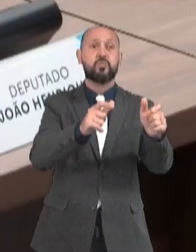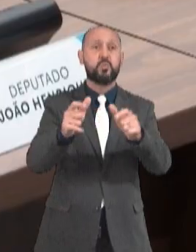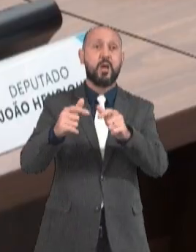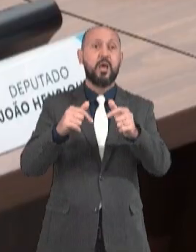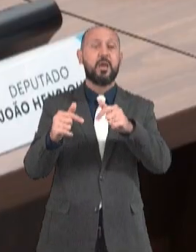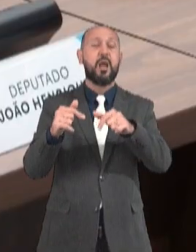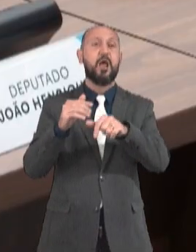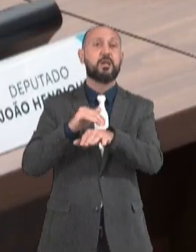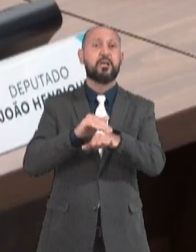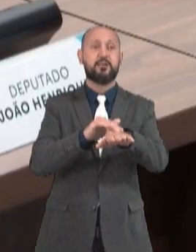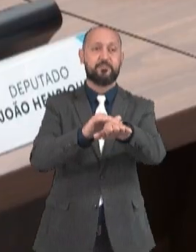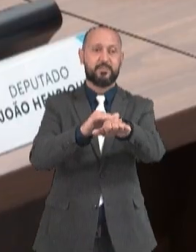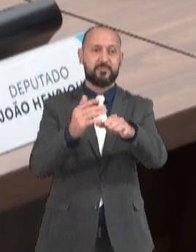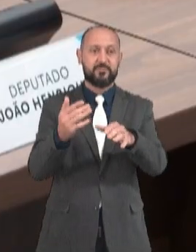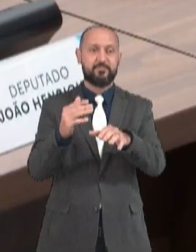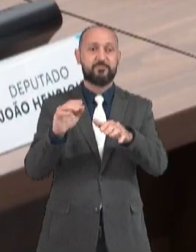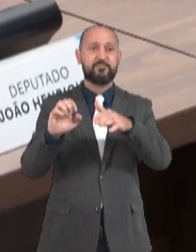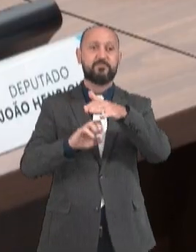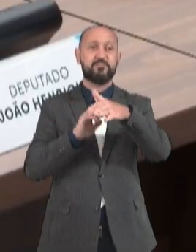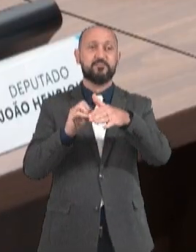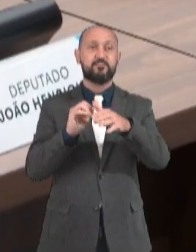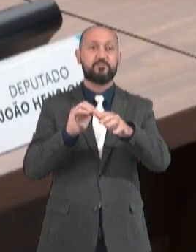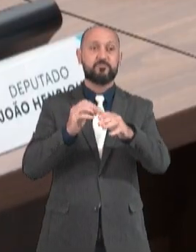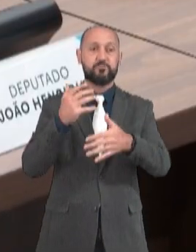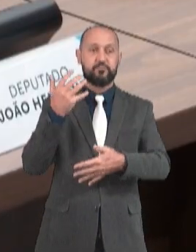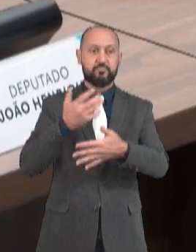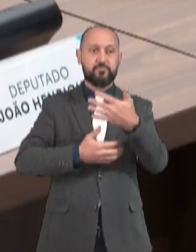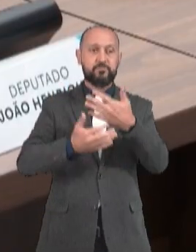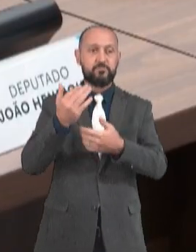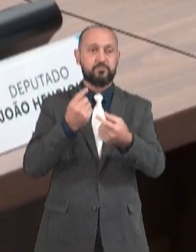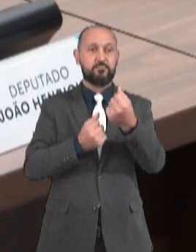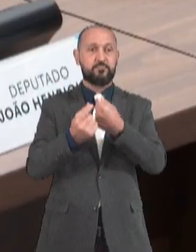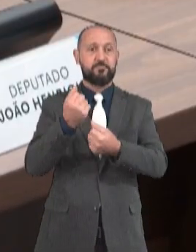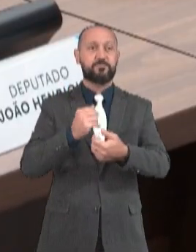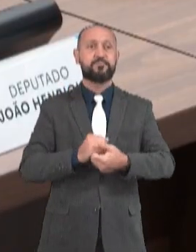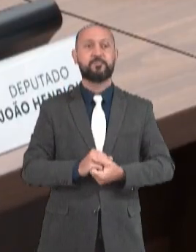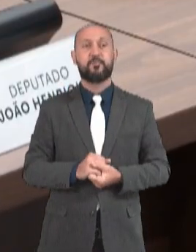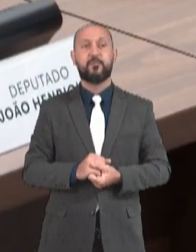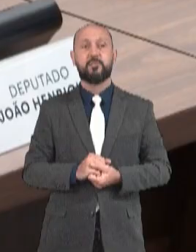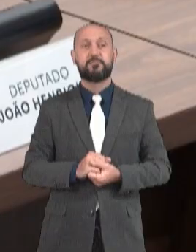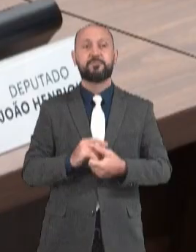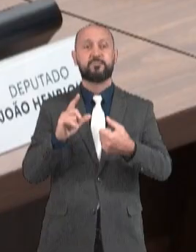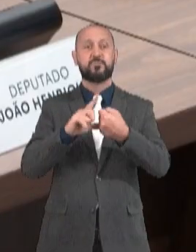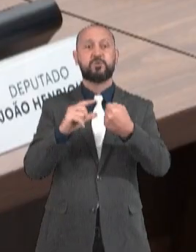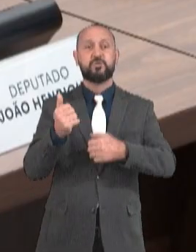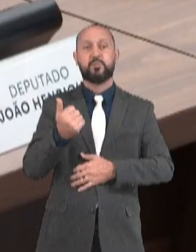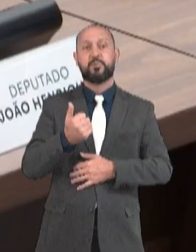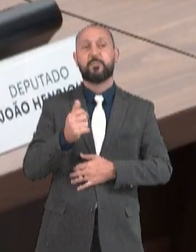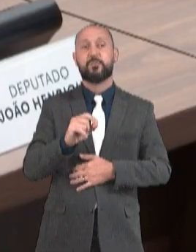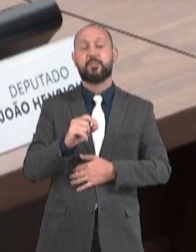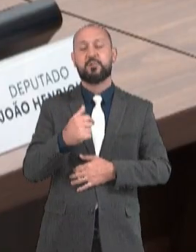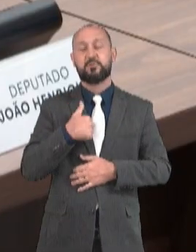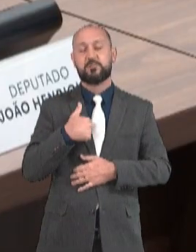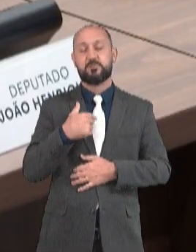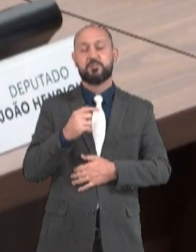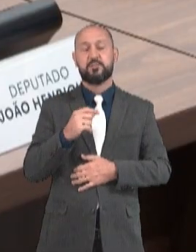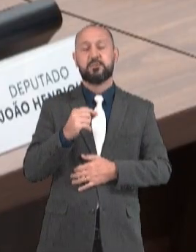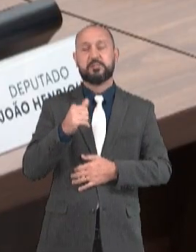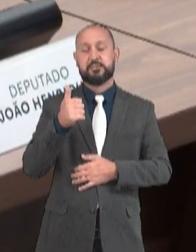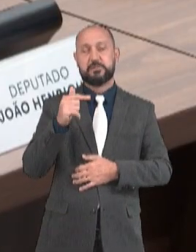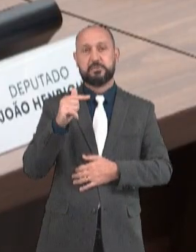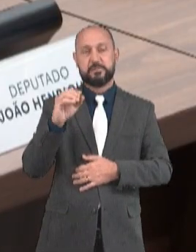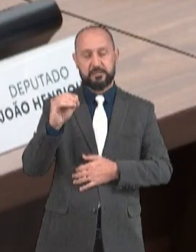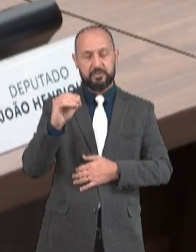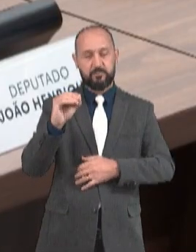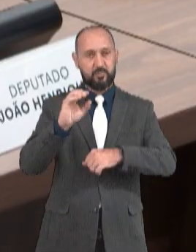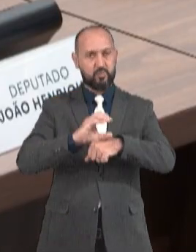daquela transportadora e não intervindo na atividade econômica dela. Isso está no artigo 1º e no artigo 170